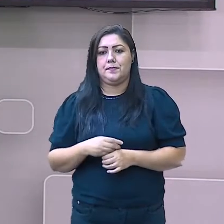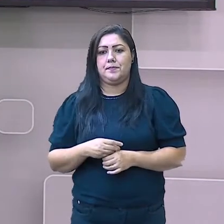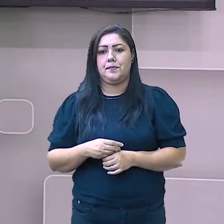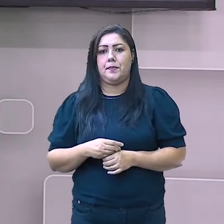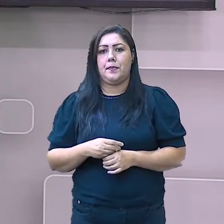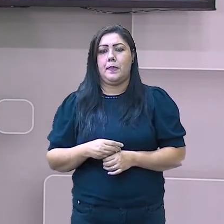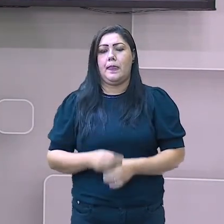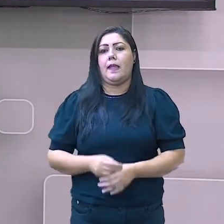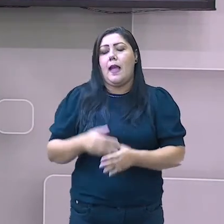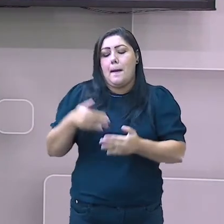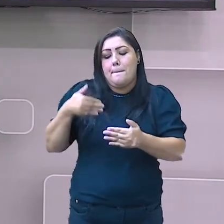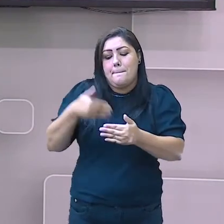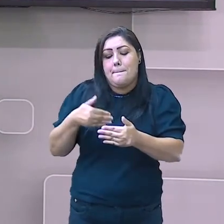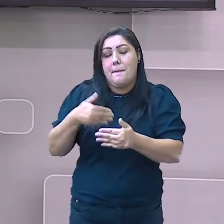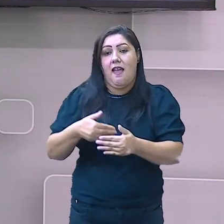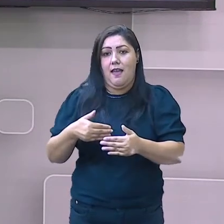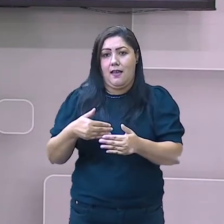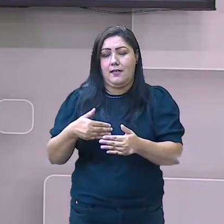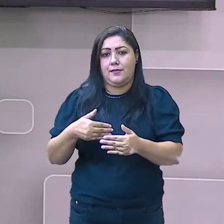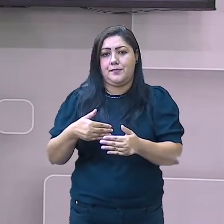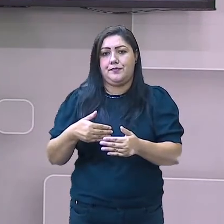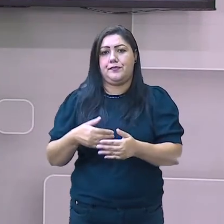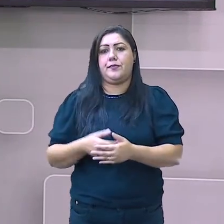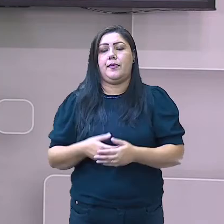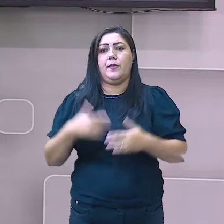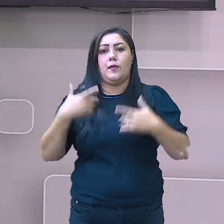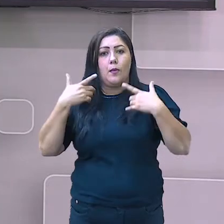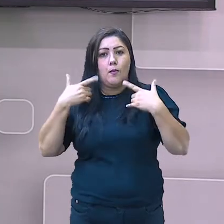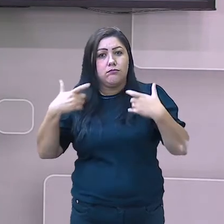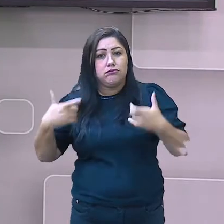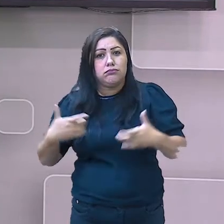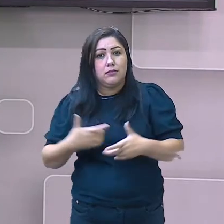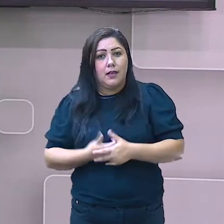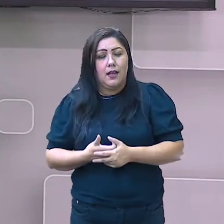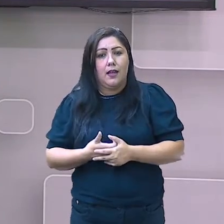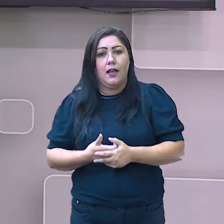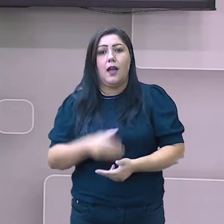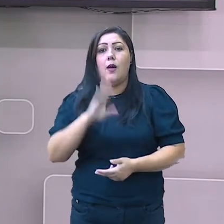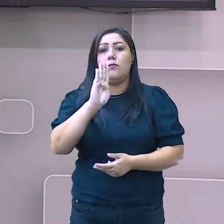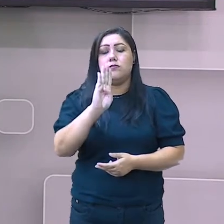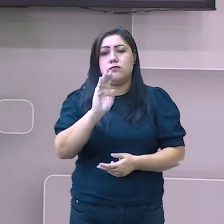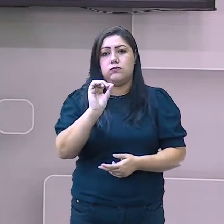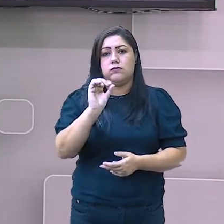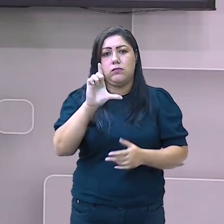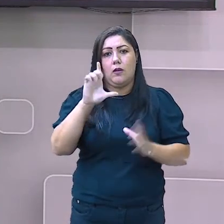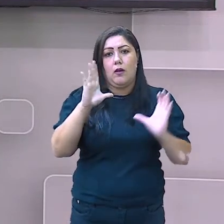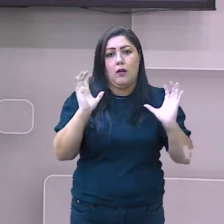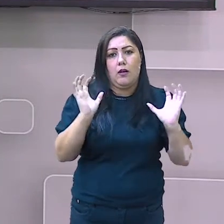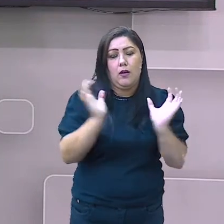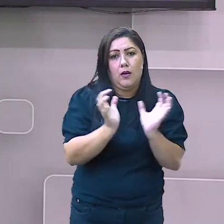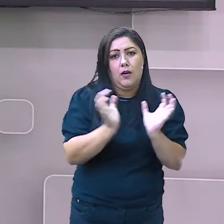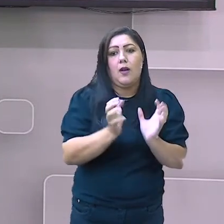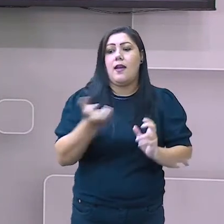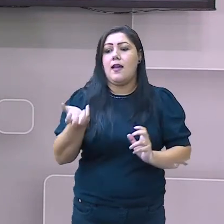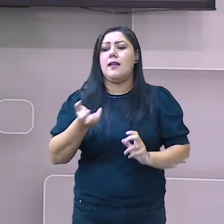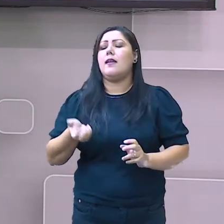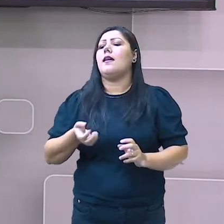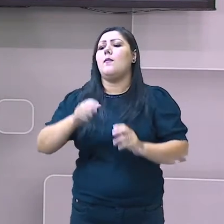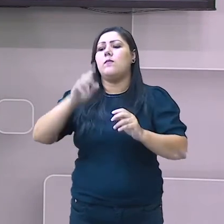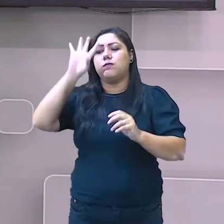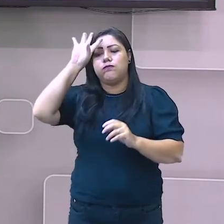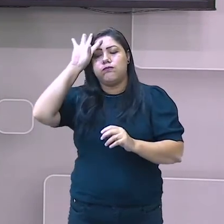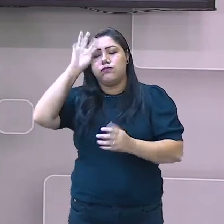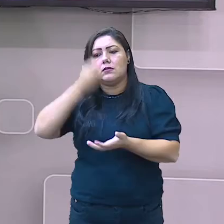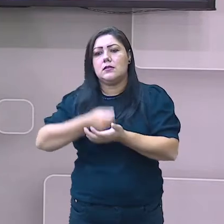dos sovietes de toda a Rússia, os bolcheviques decidiram pela derrubada do governo provisório.